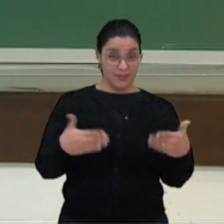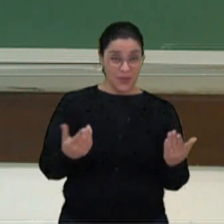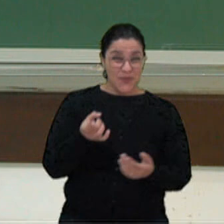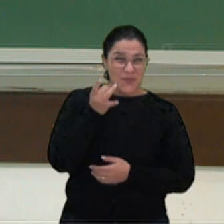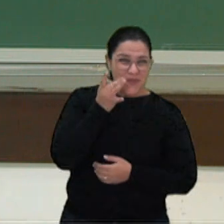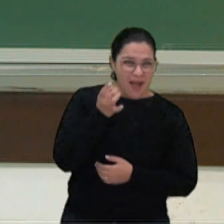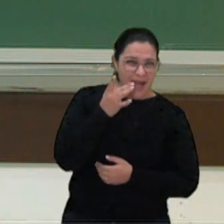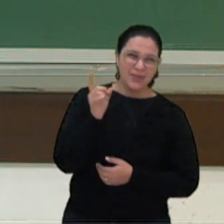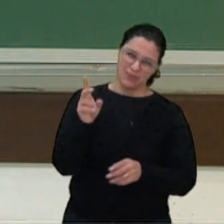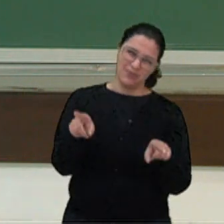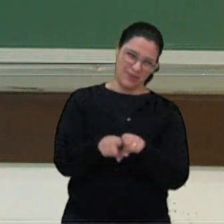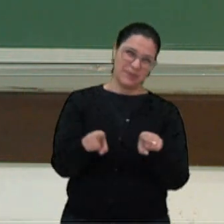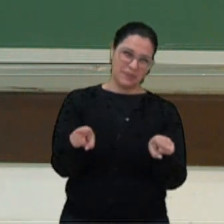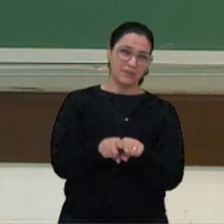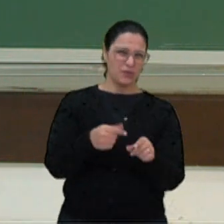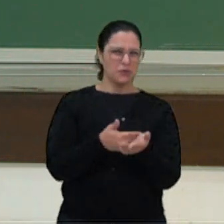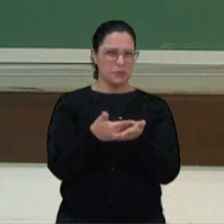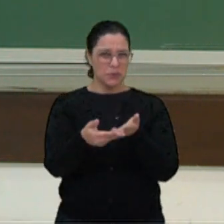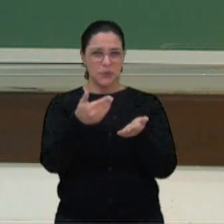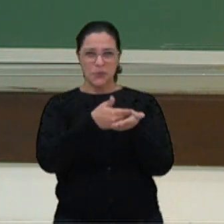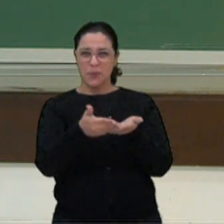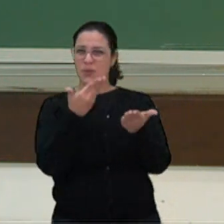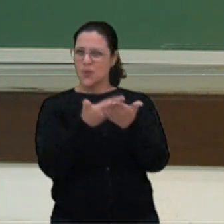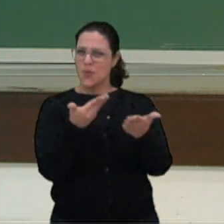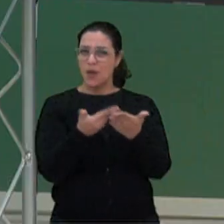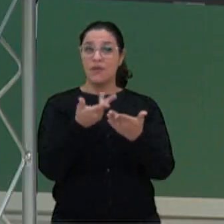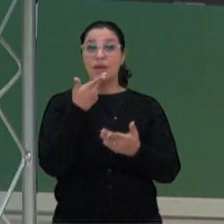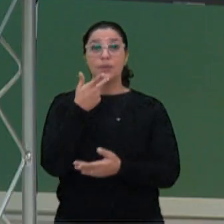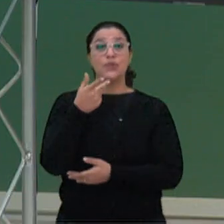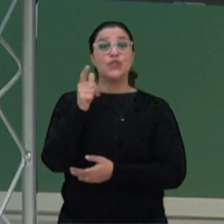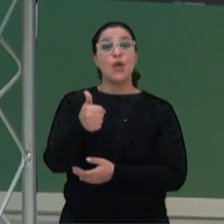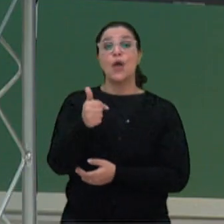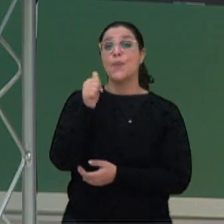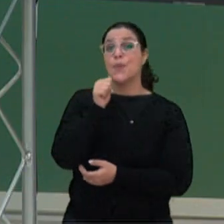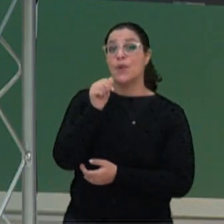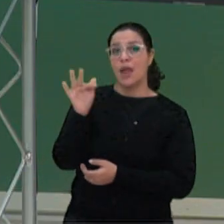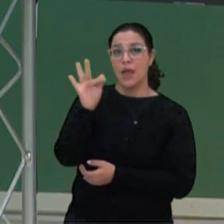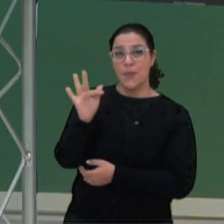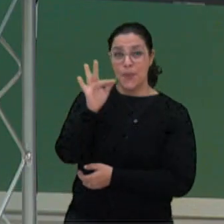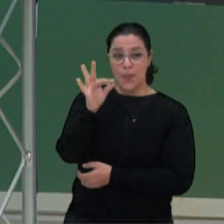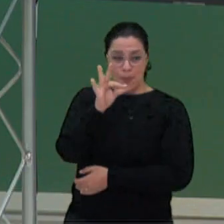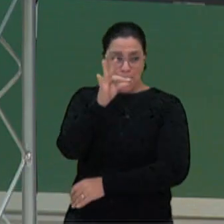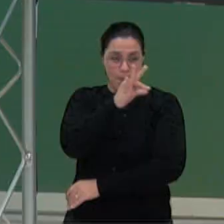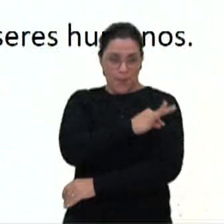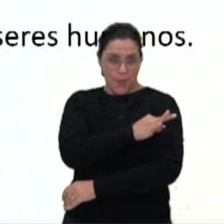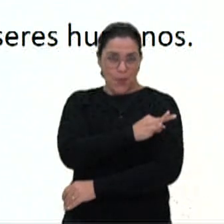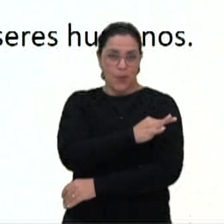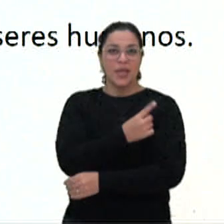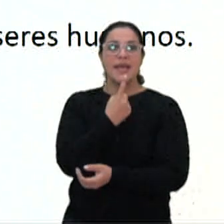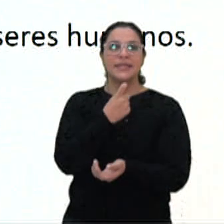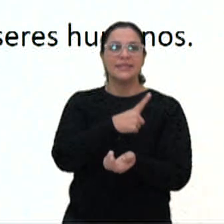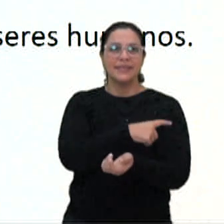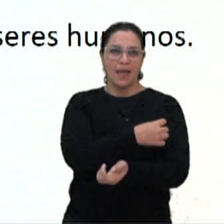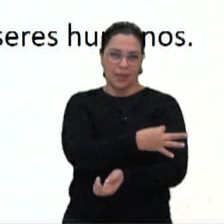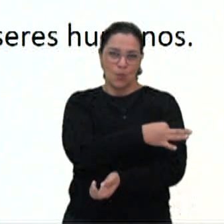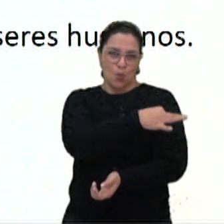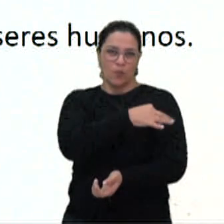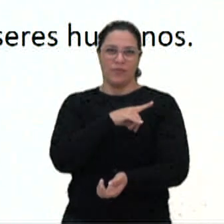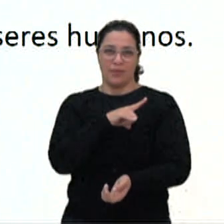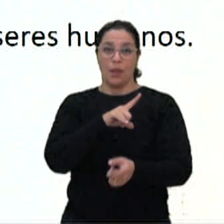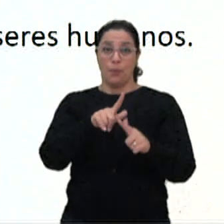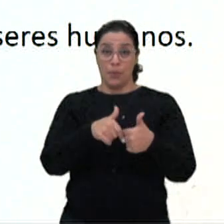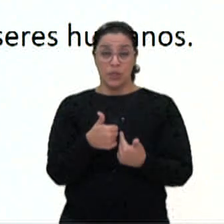aí, gente, facinho essa também, né? A gente falou lá no começo da aula que só as fêmeas é que se alimentam de sangue. Então, a letra C é a correta. Aqui lembrar